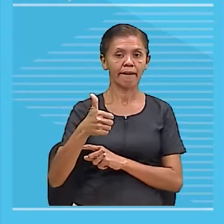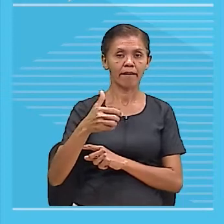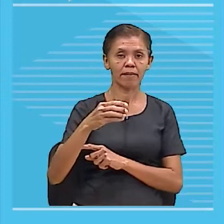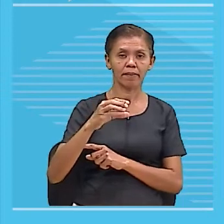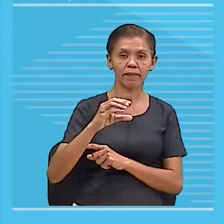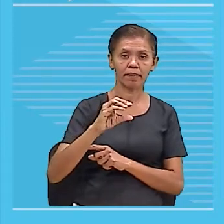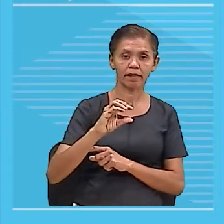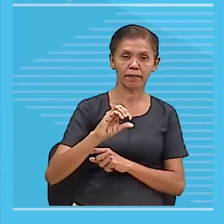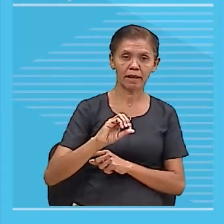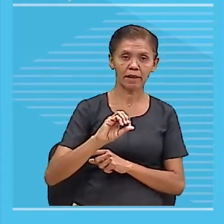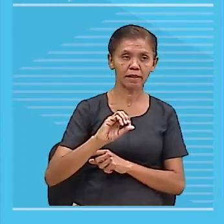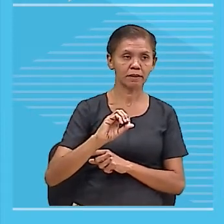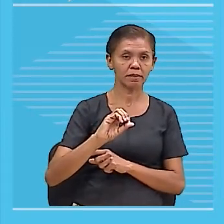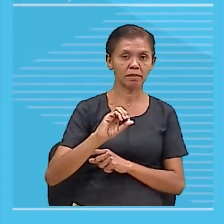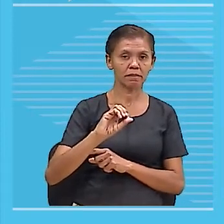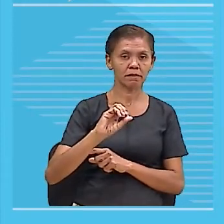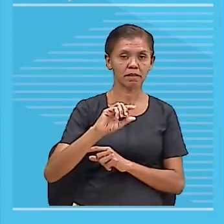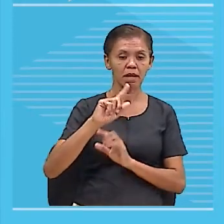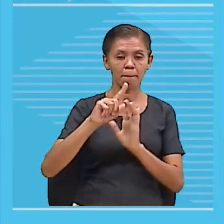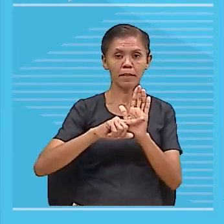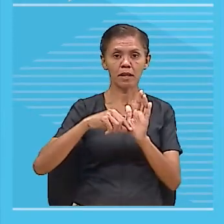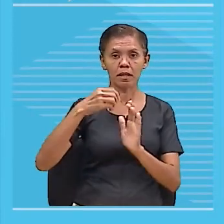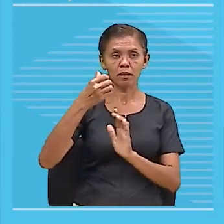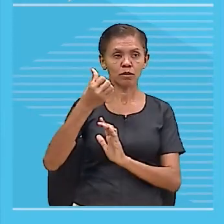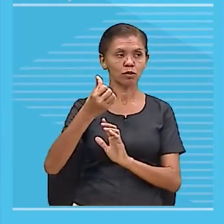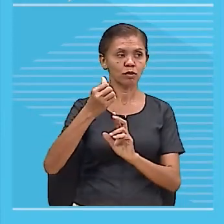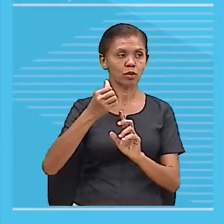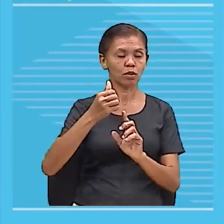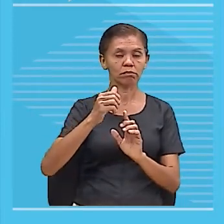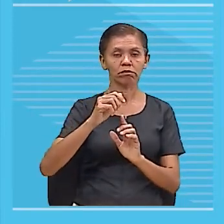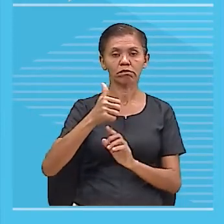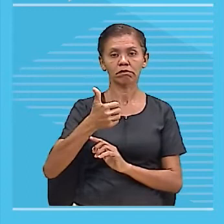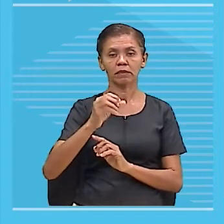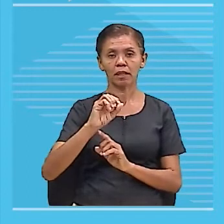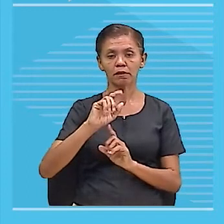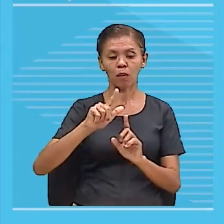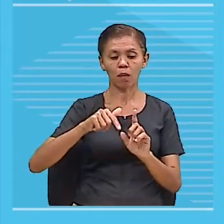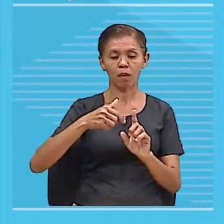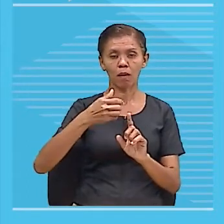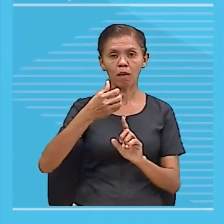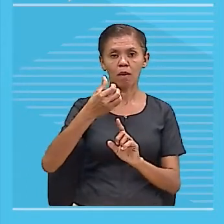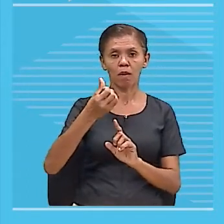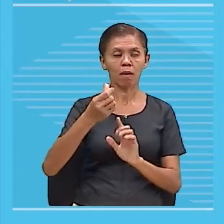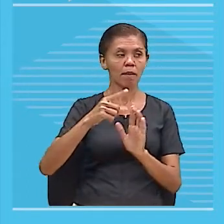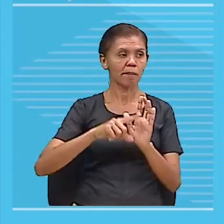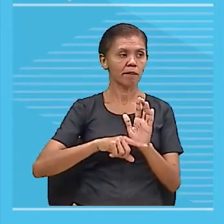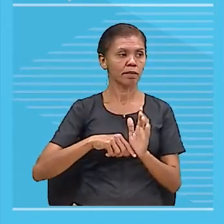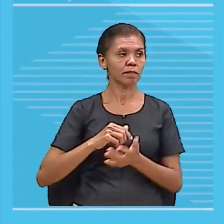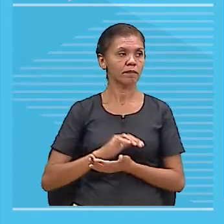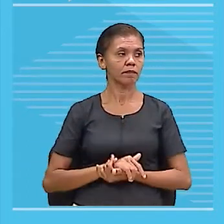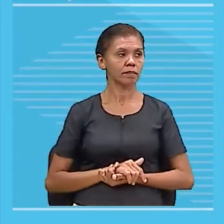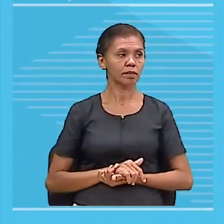anote. Se eu tenho 2 microcoulomb, então eu tenho